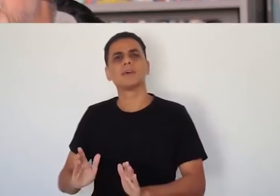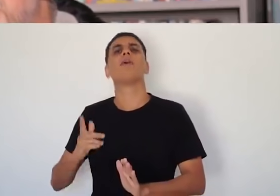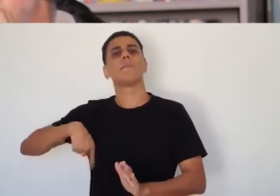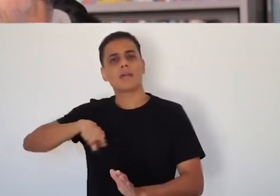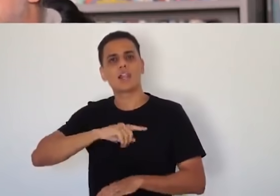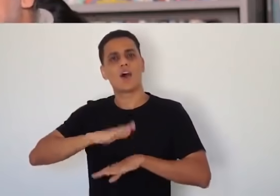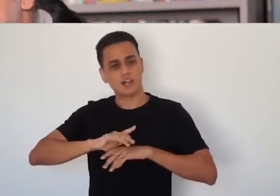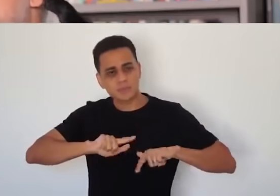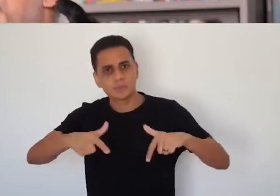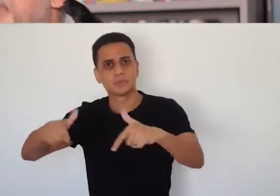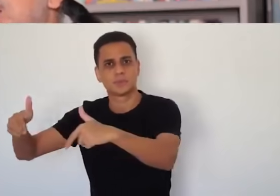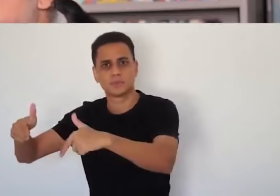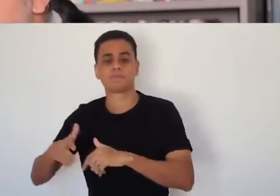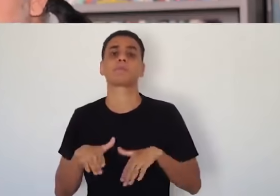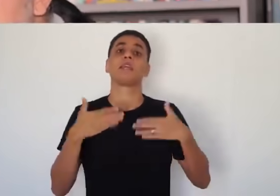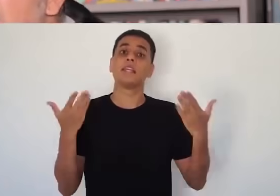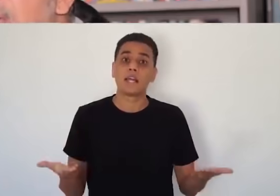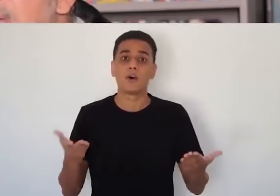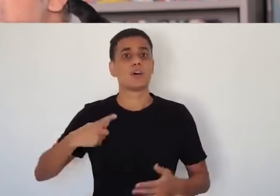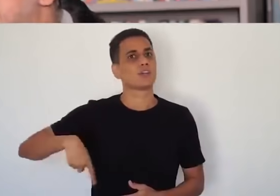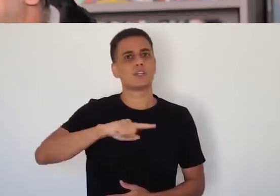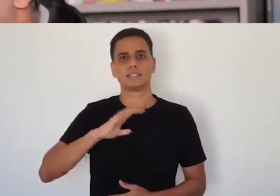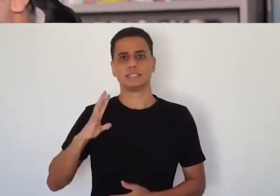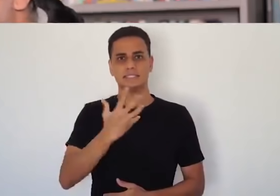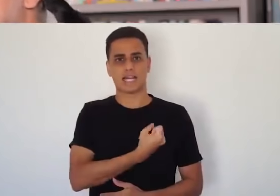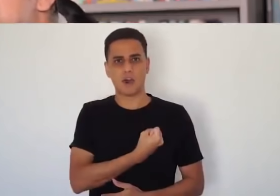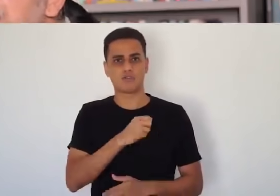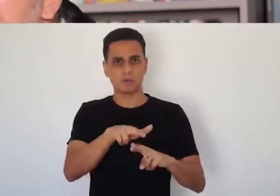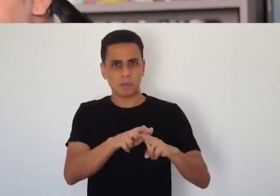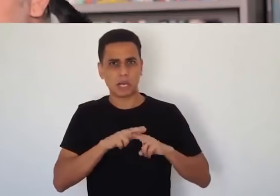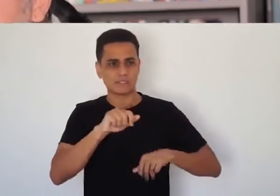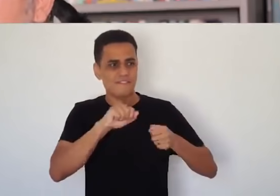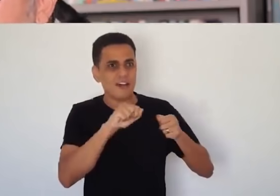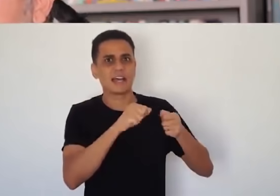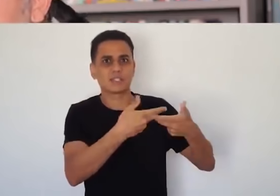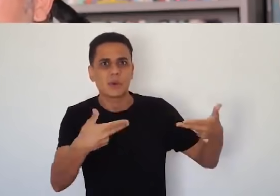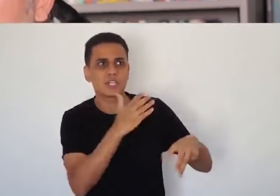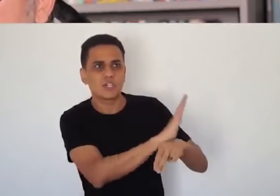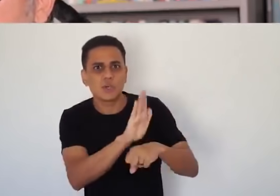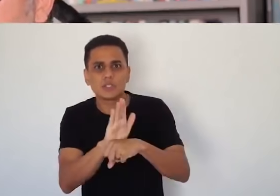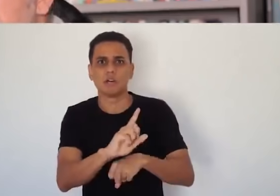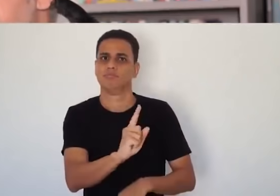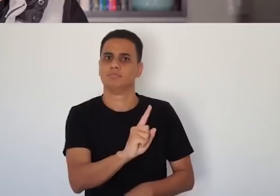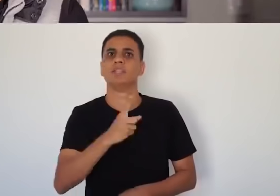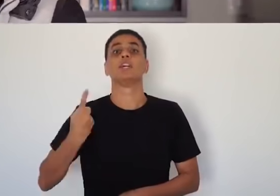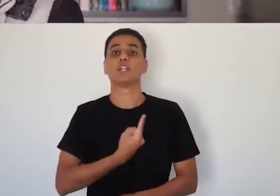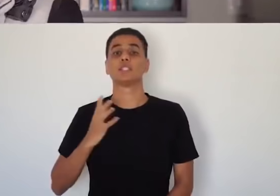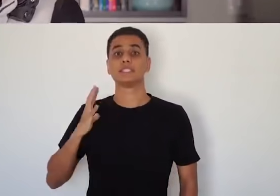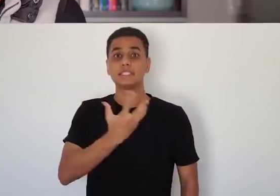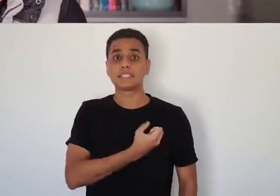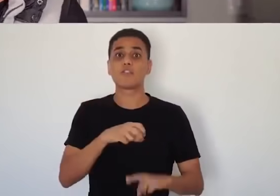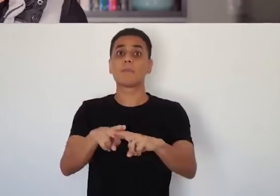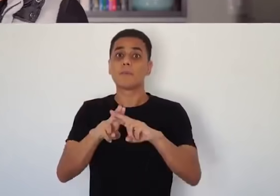ela não é manifesta pelas obras, ela não é evidenciada pela prática das obras. E